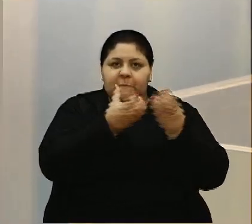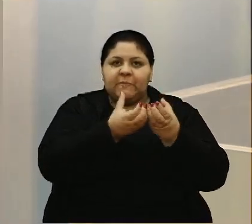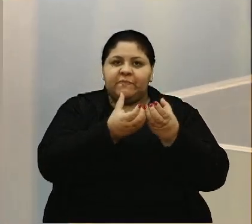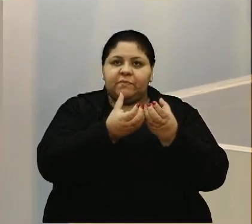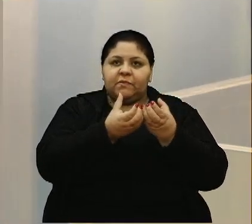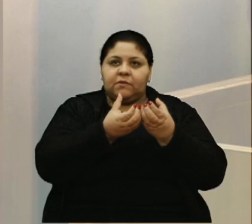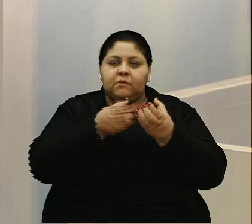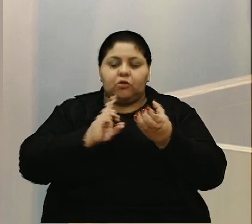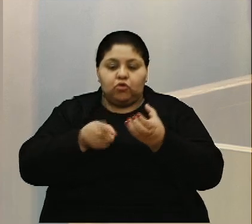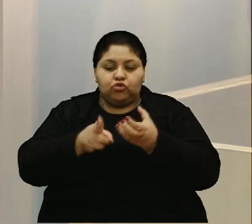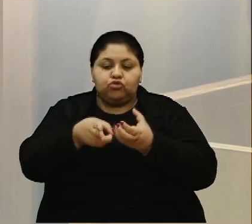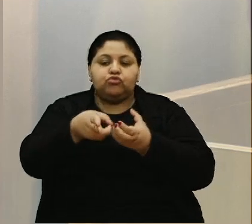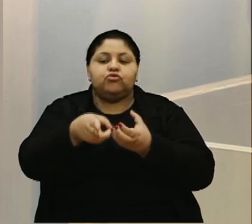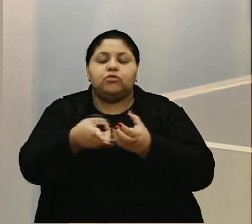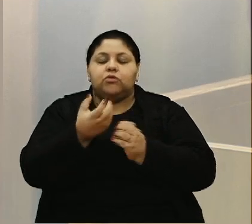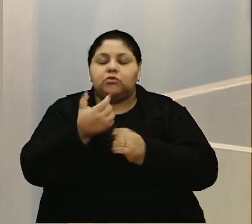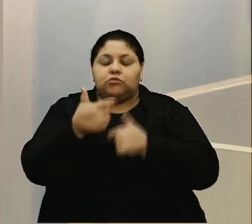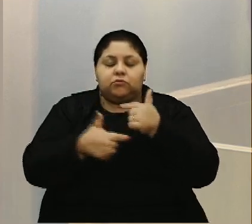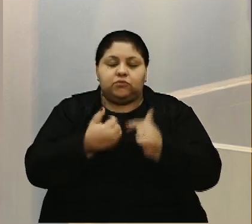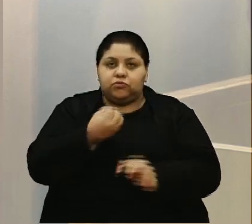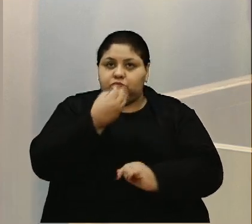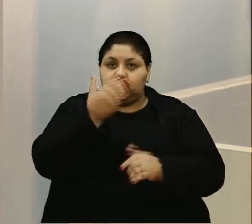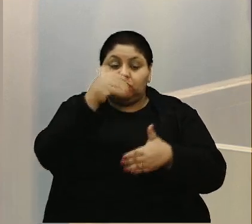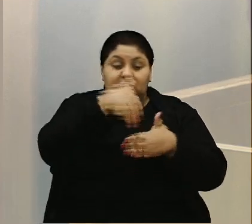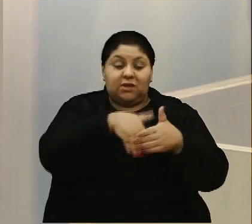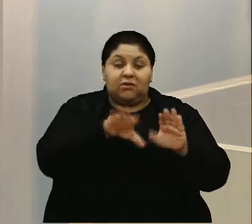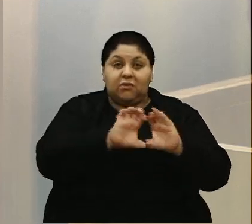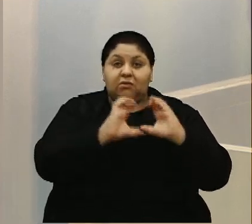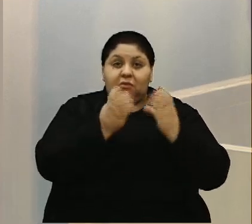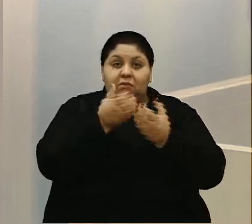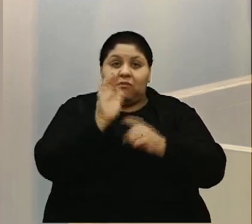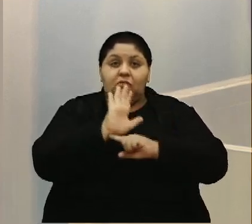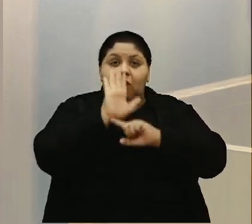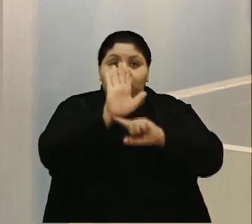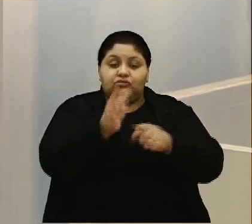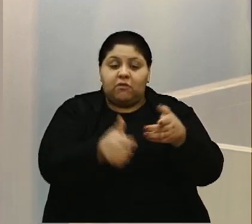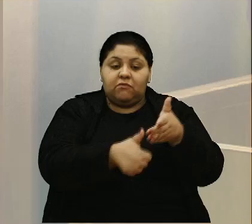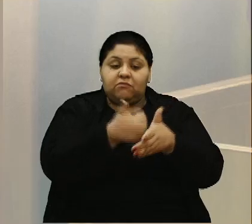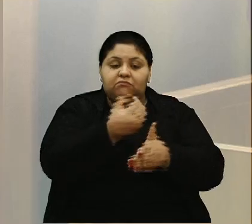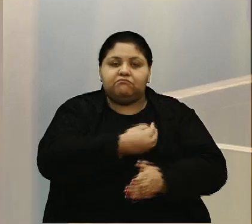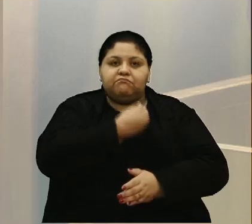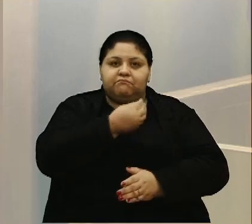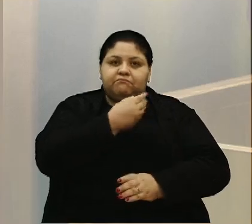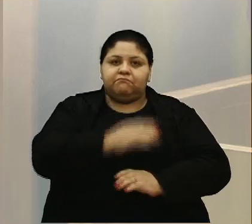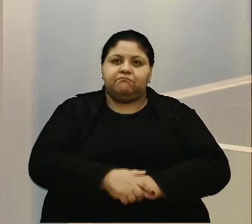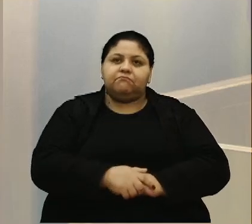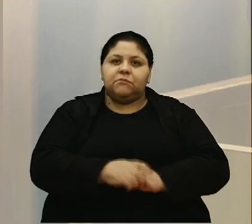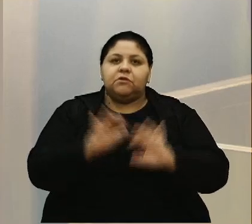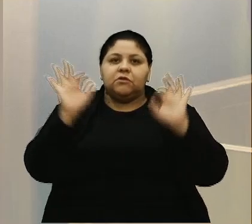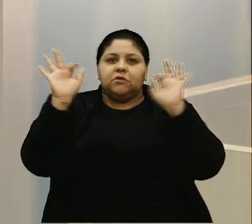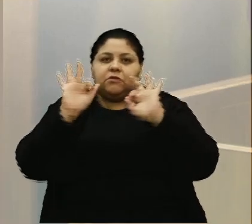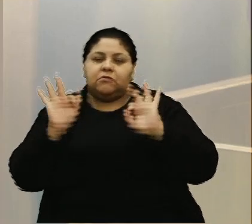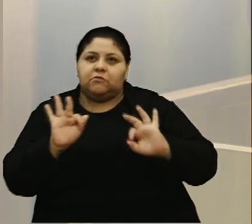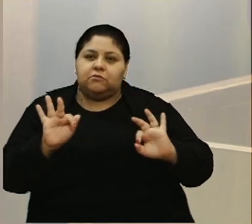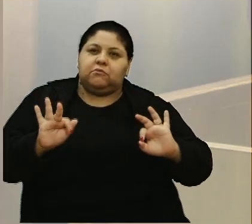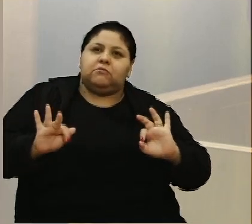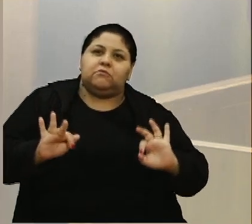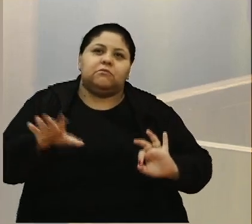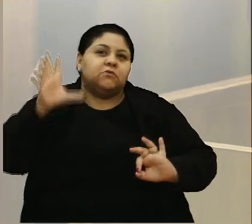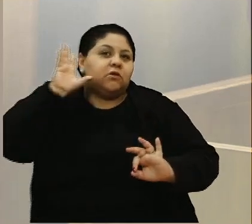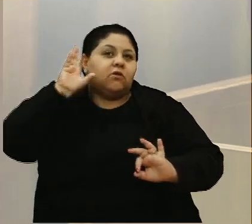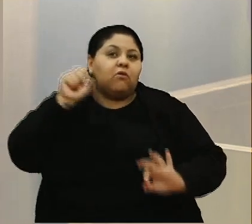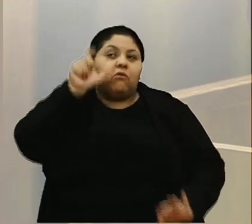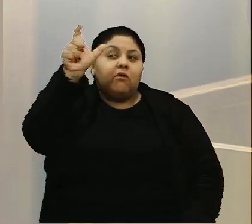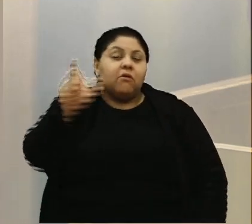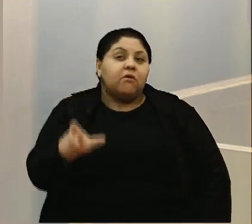está fazendo um trabalho bom dentro daquela comunidade, ajudando a melhorar a vida. Feliz porque eu ouço o pessoal